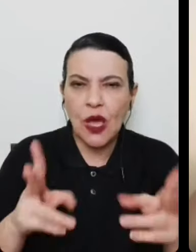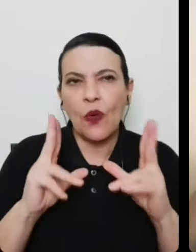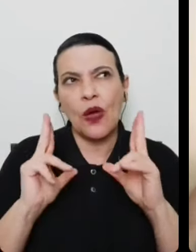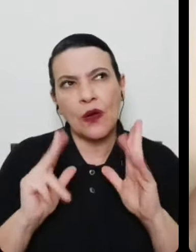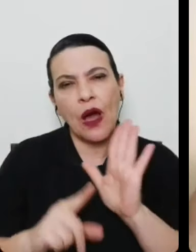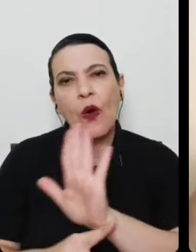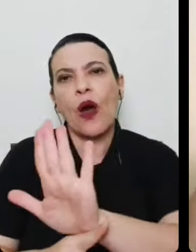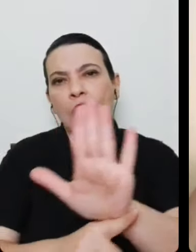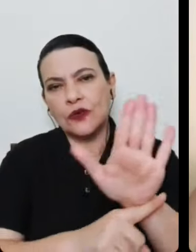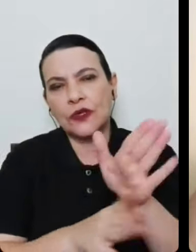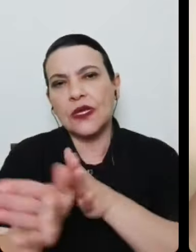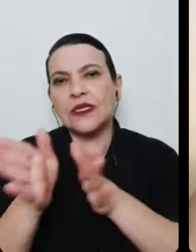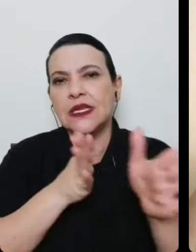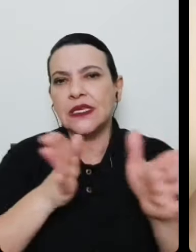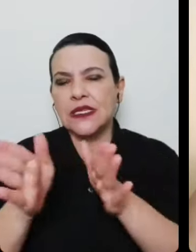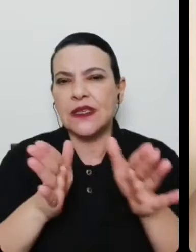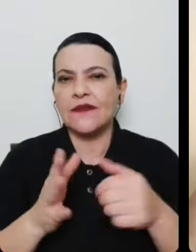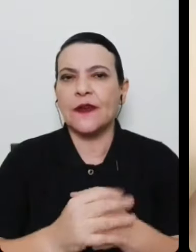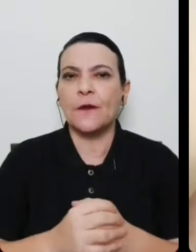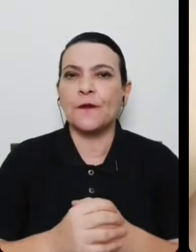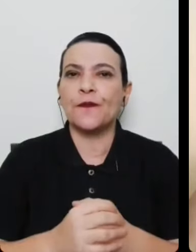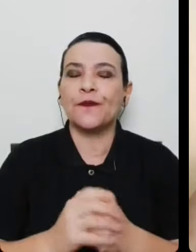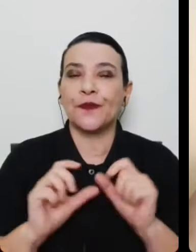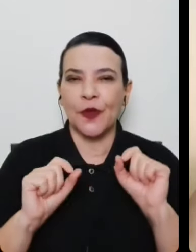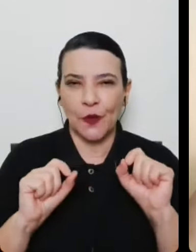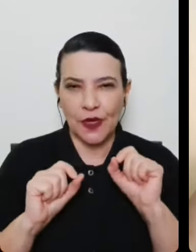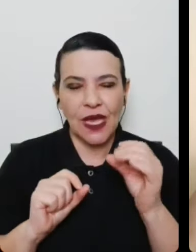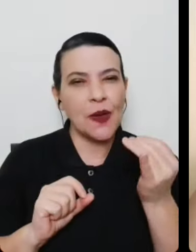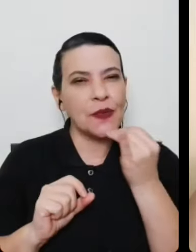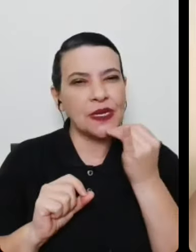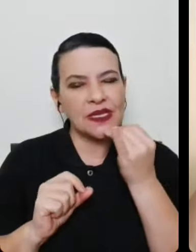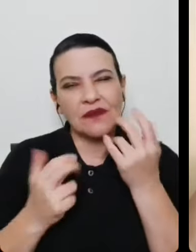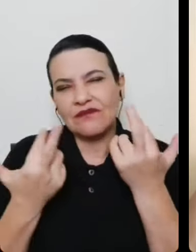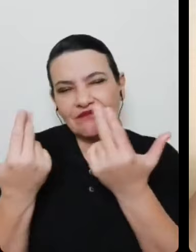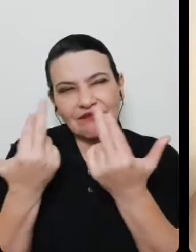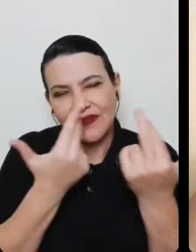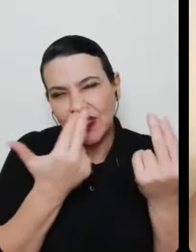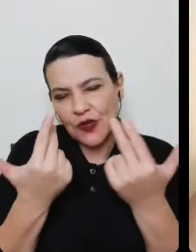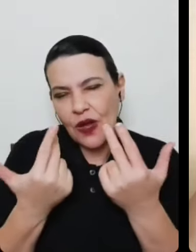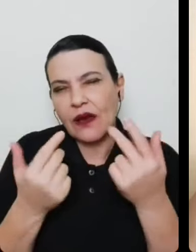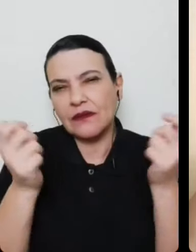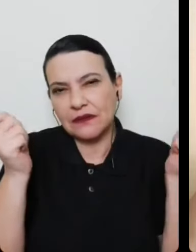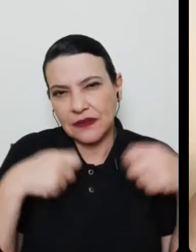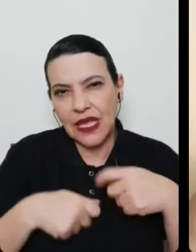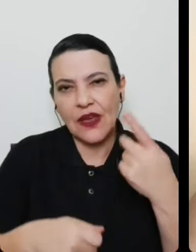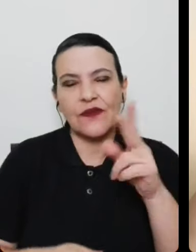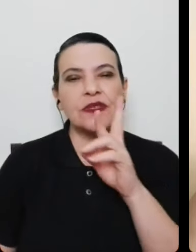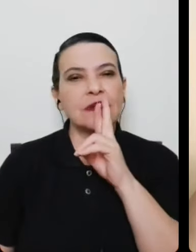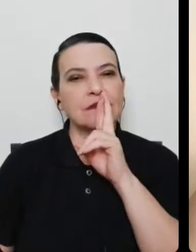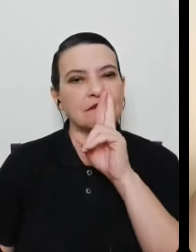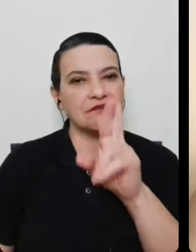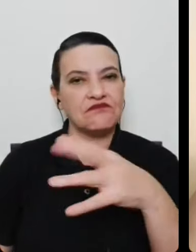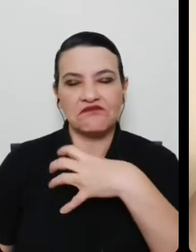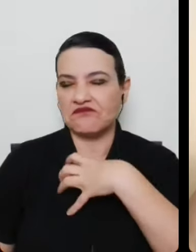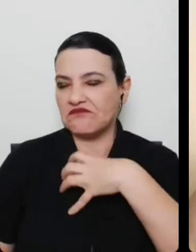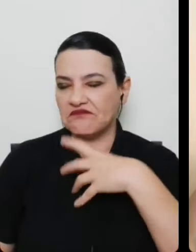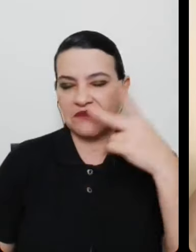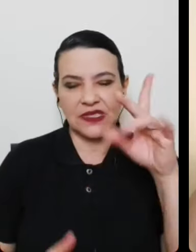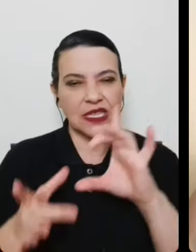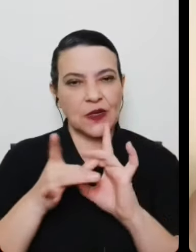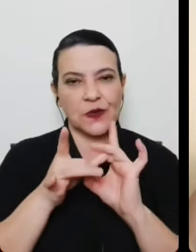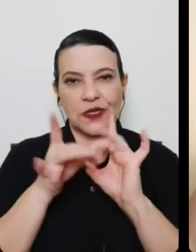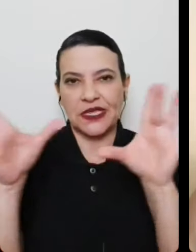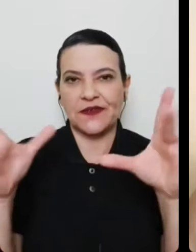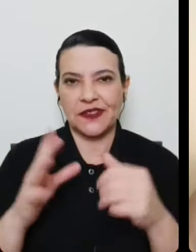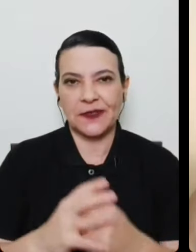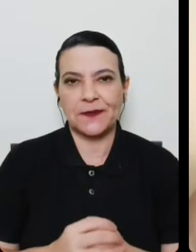mais acessível. Então, assim, eu coloquei na mesma chave, né? Porque daí você, de repente, desenvolve da maneira como você achar melhor.